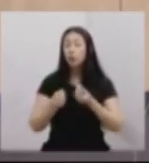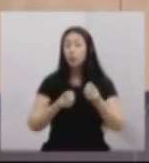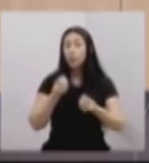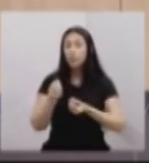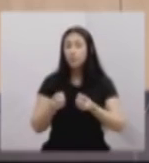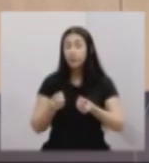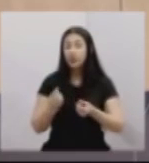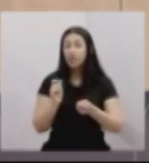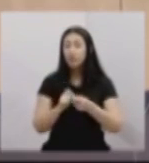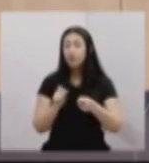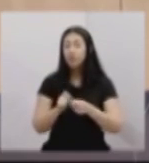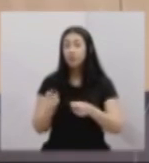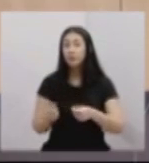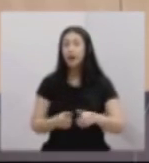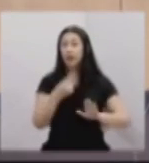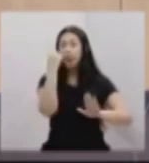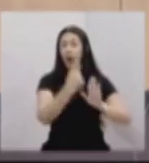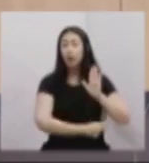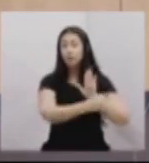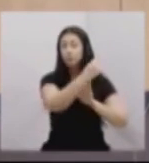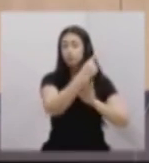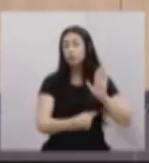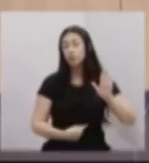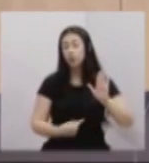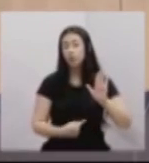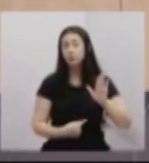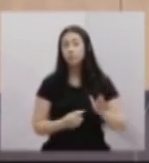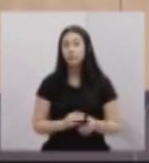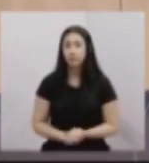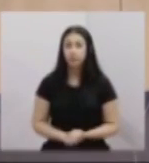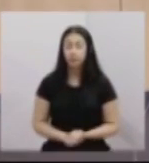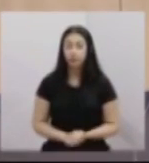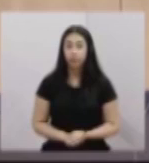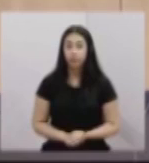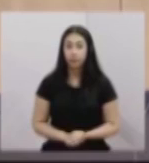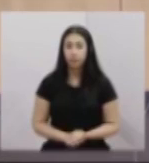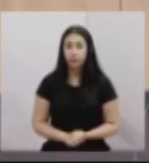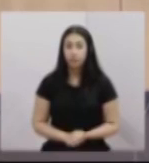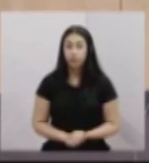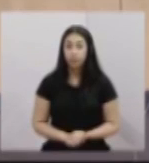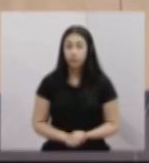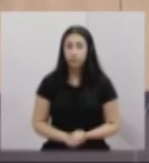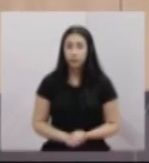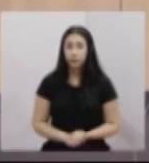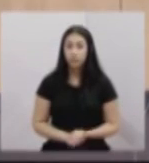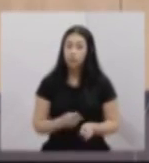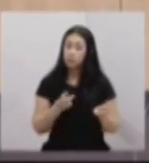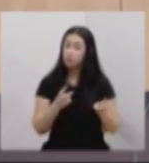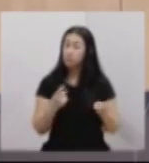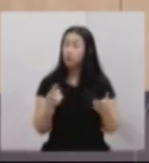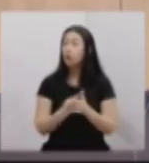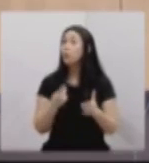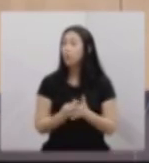os procedimentos para anulação de tal ato errôneo? Reconhecer a falha acima,